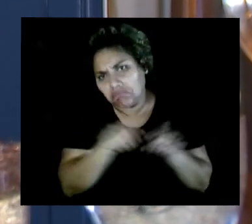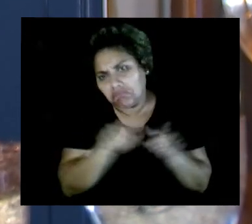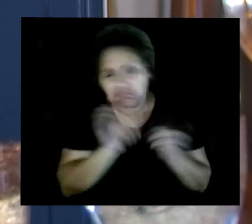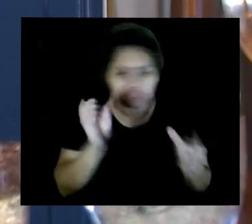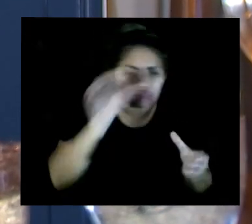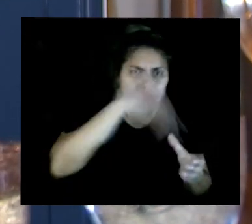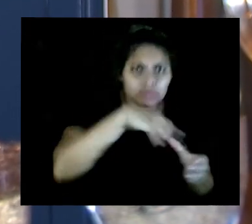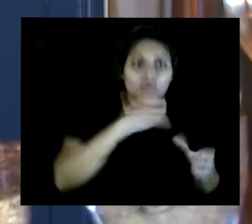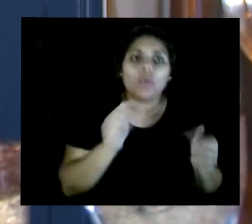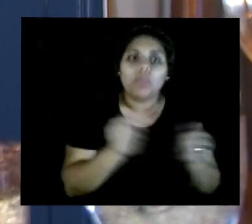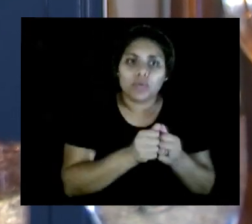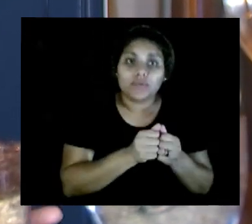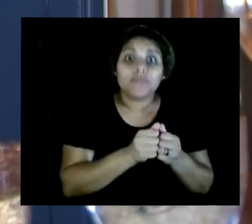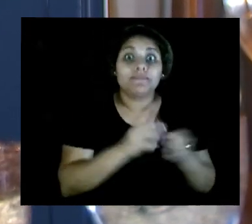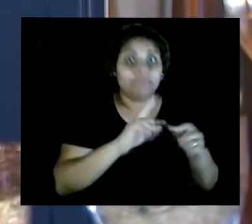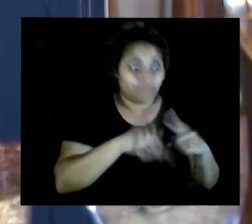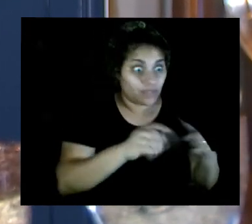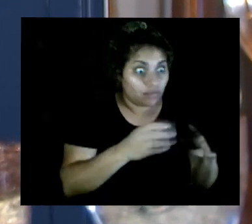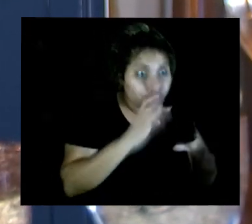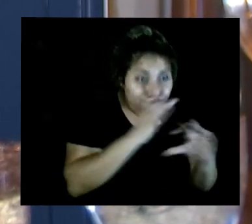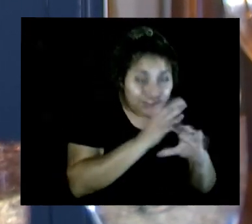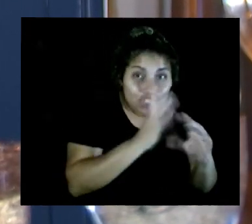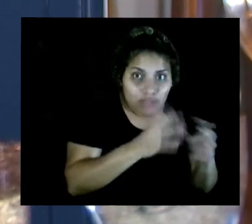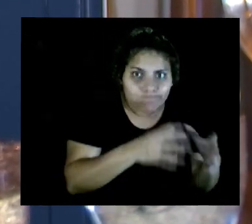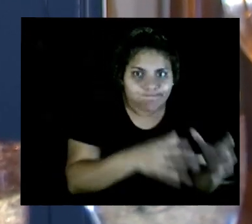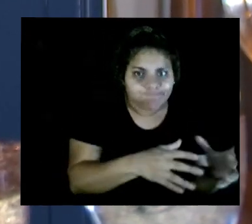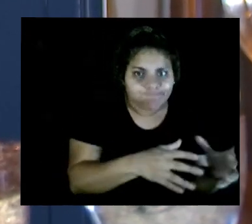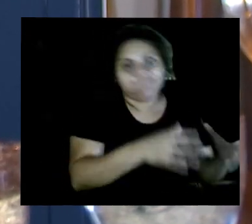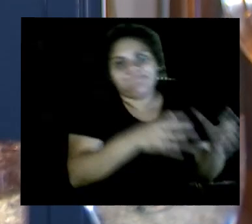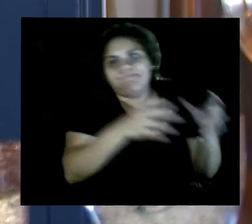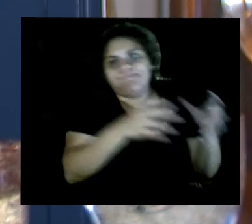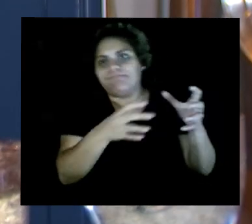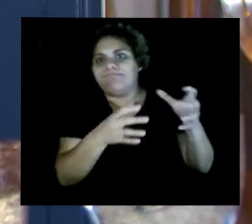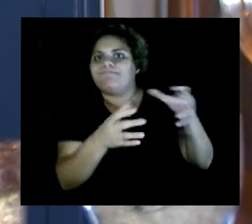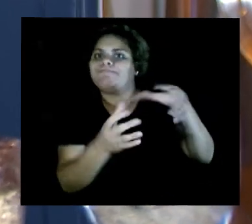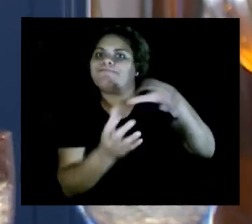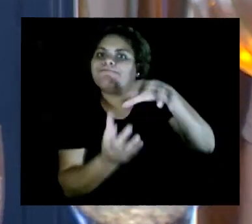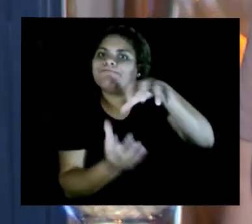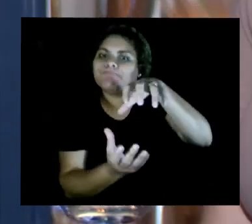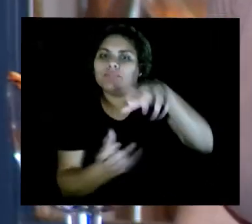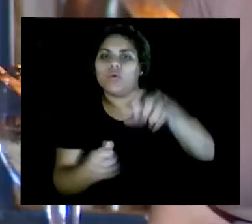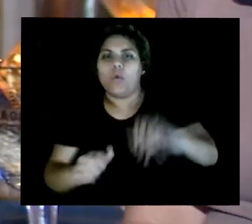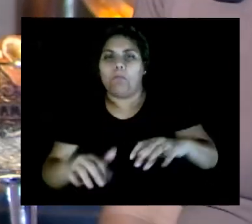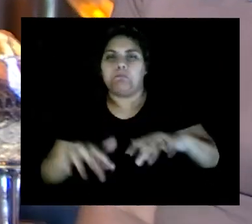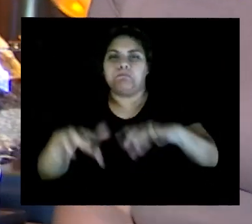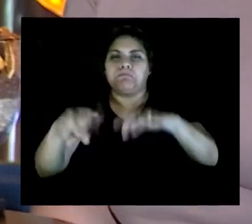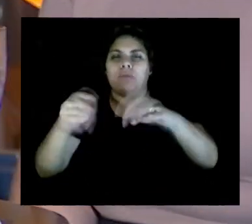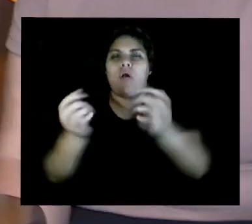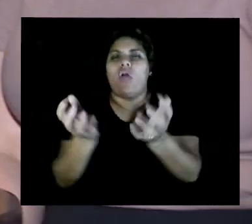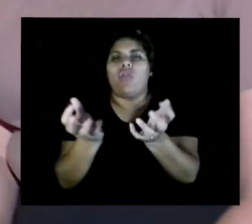após ser fervido, vai para o tanque de fermentação e aí nós vamos adicionar a leveza. Então a